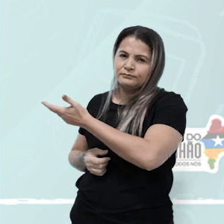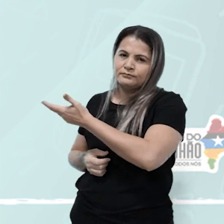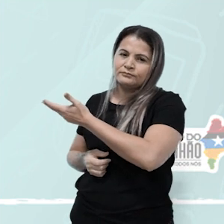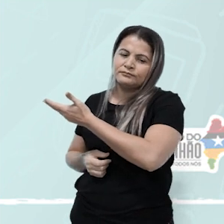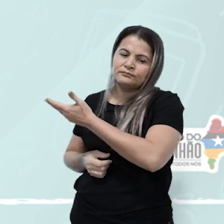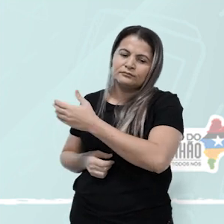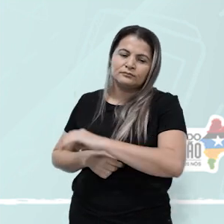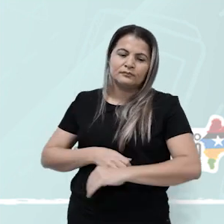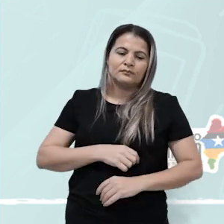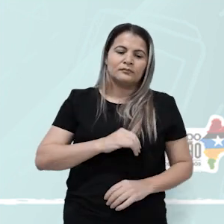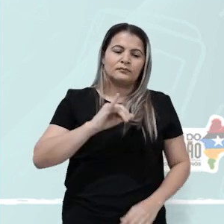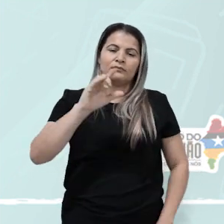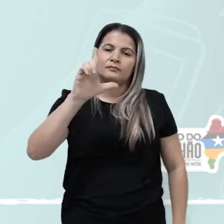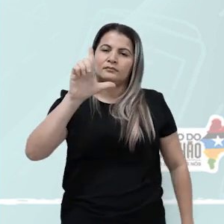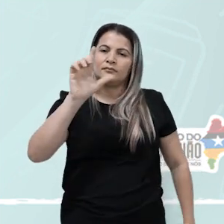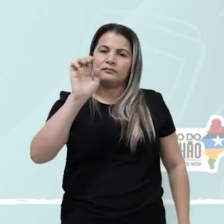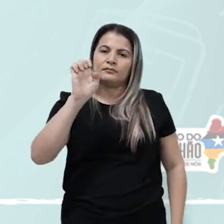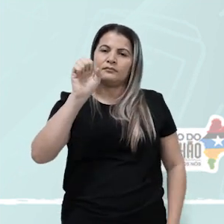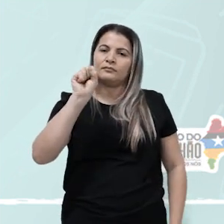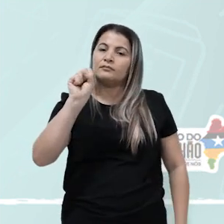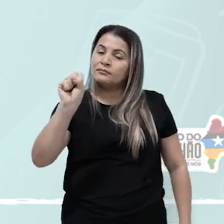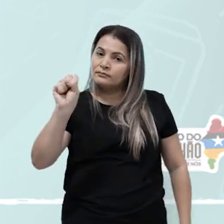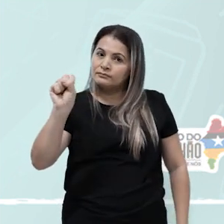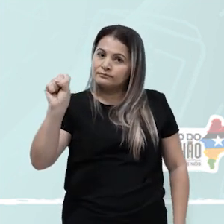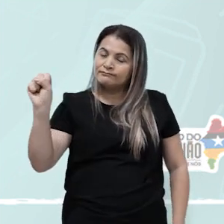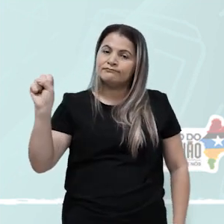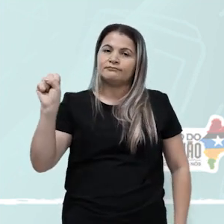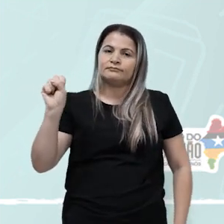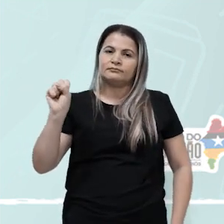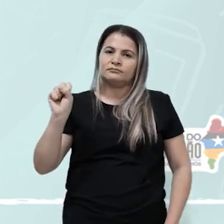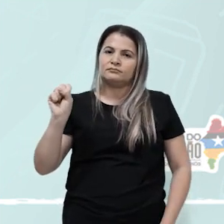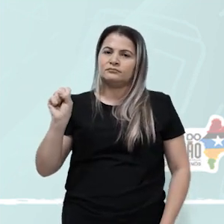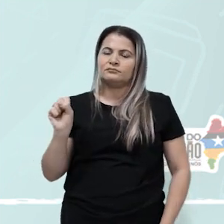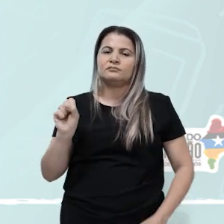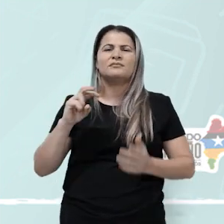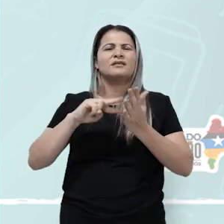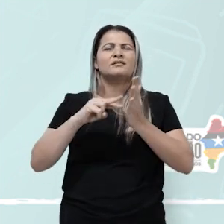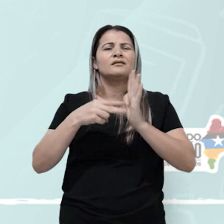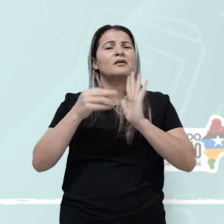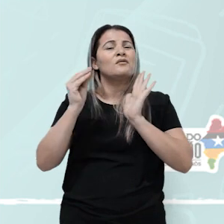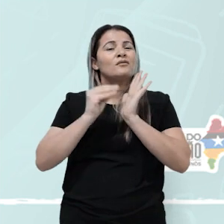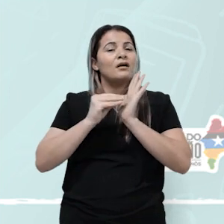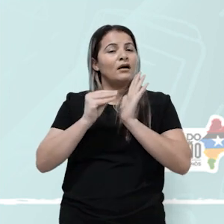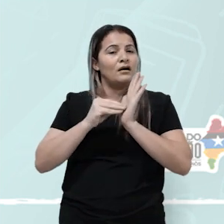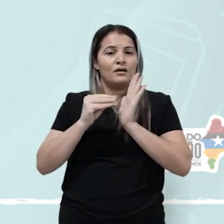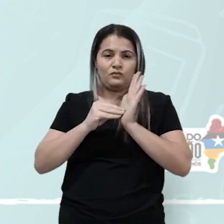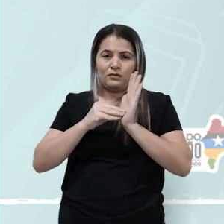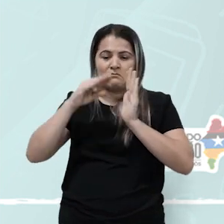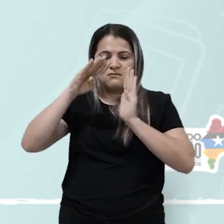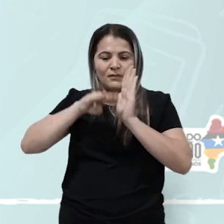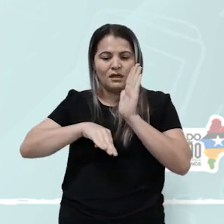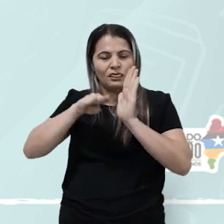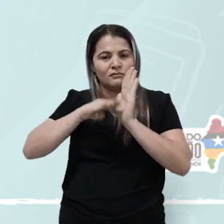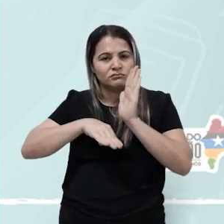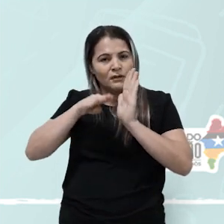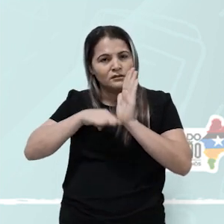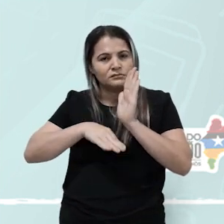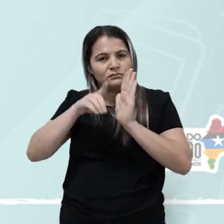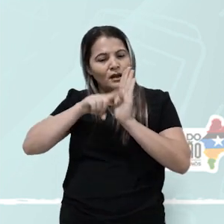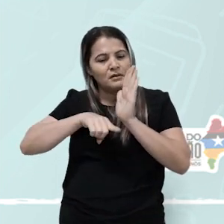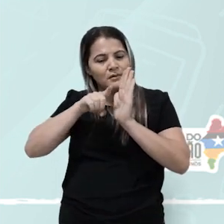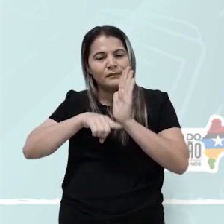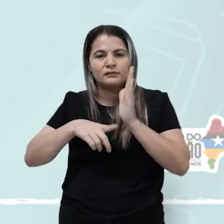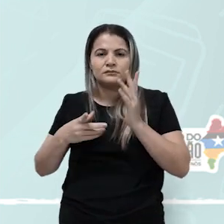masculino. Less, ideia de falta de, menos alguma coisa, ausência de